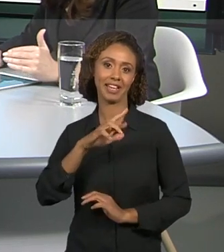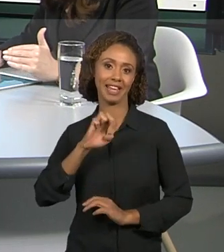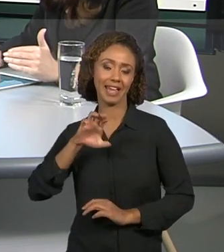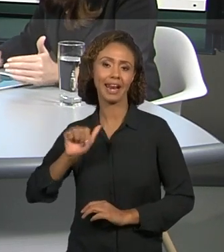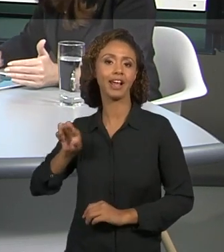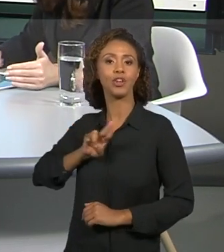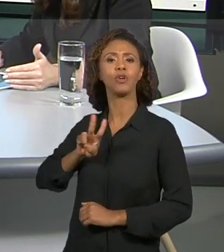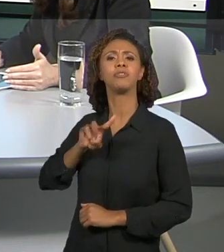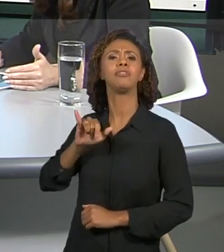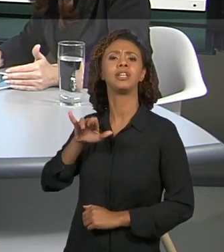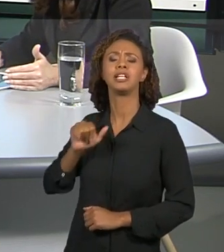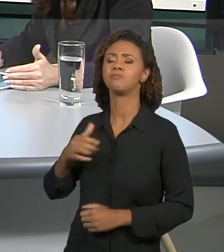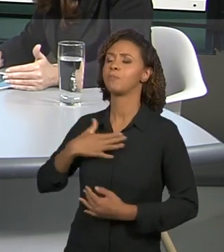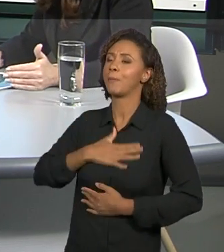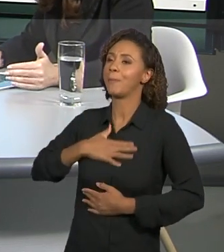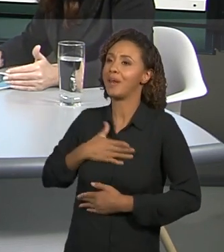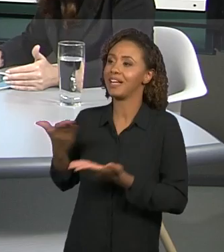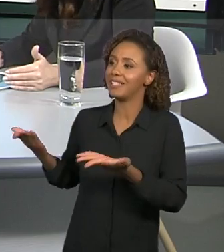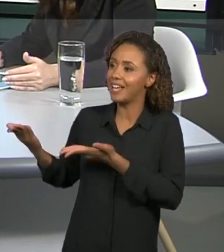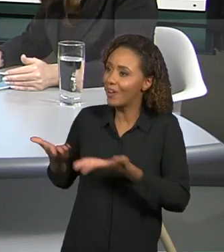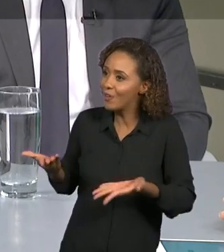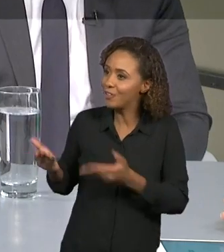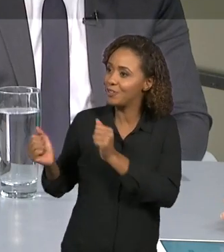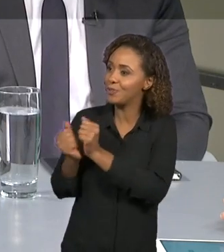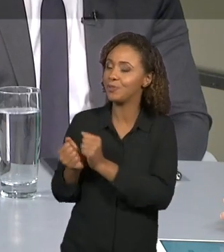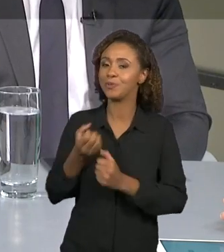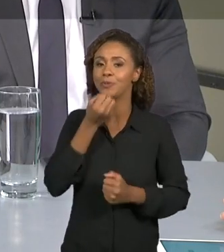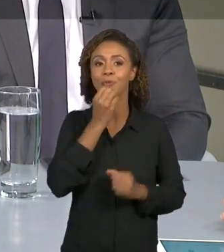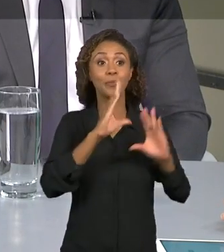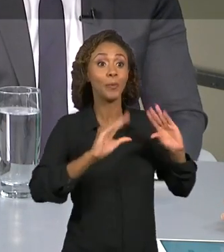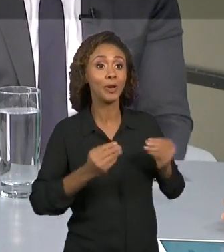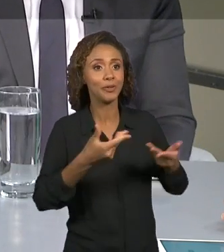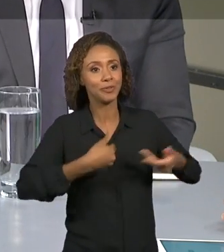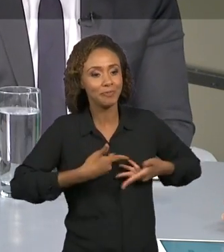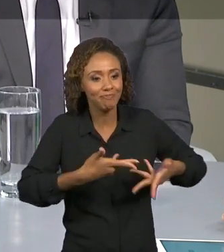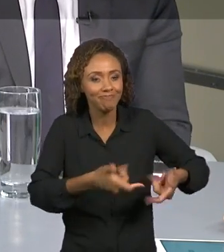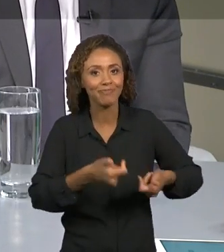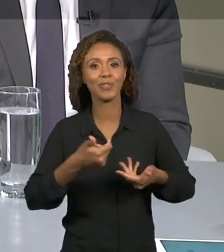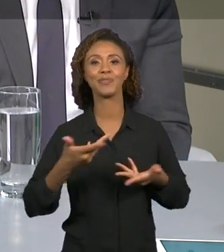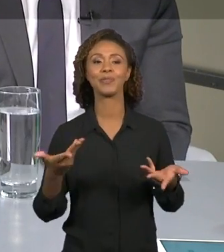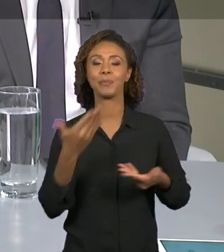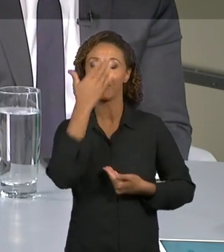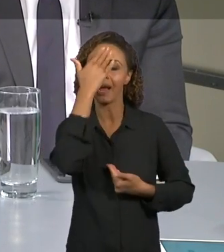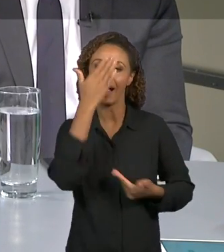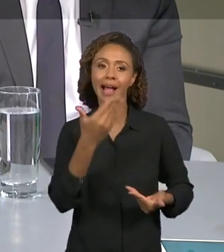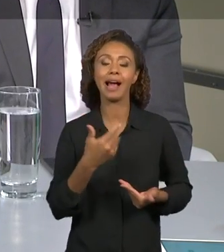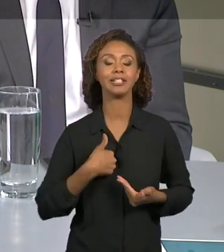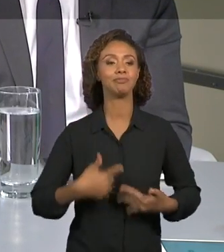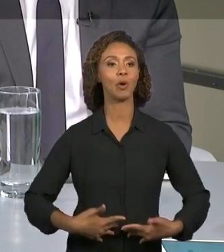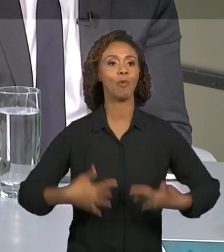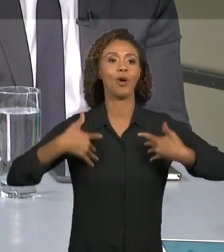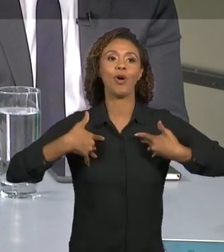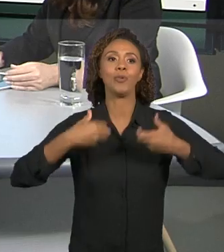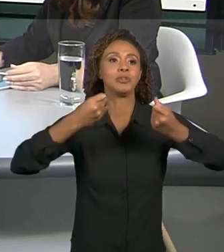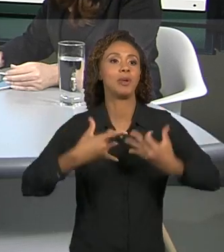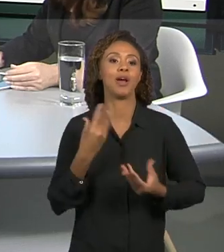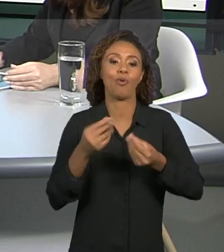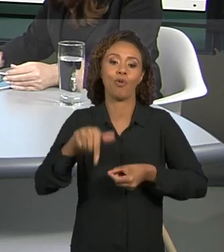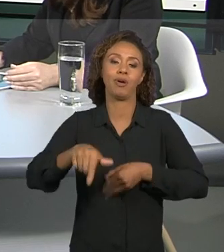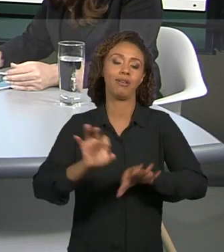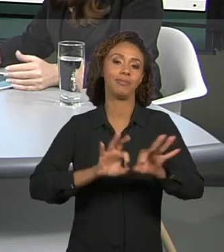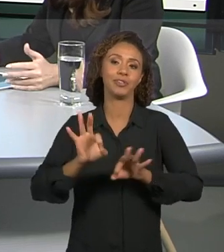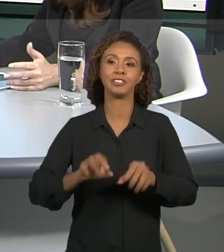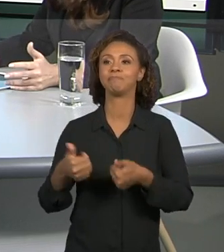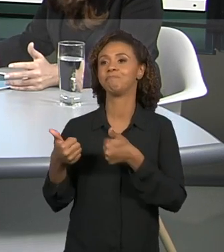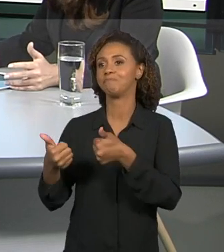vinícius prazer enorme estar com você aqui boa noite boa noite muito obrigado pelo convite é uma honra poder falar um pouco sobre esse projeto nossa que bom